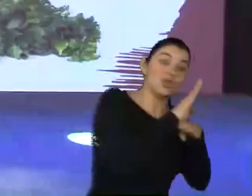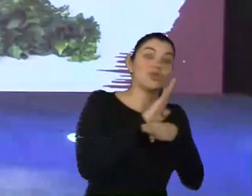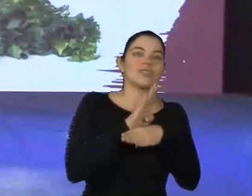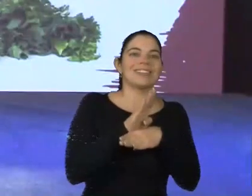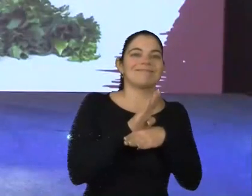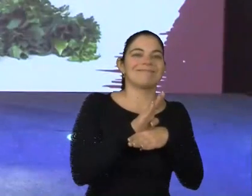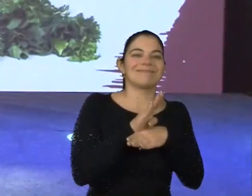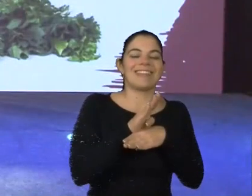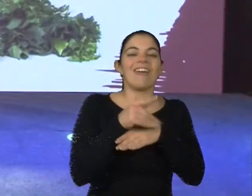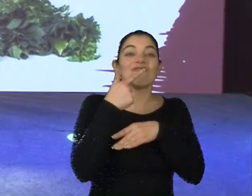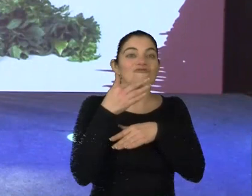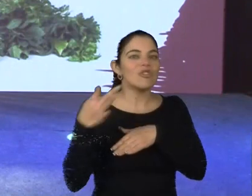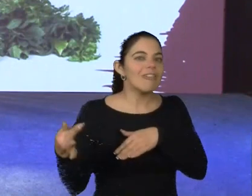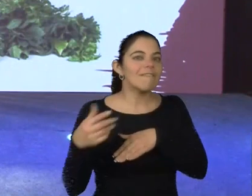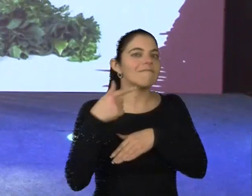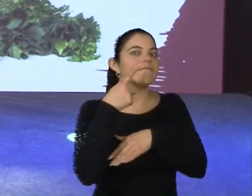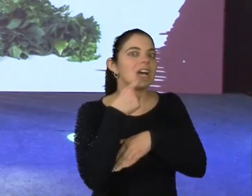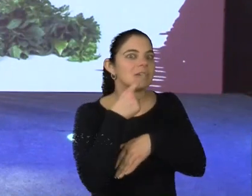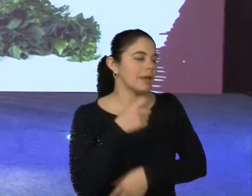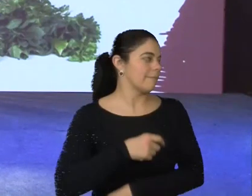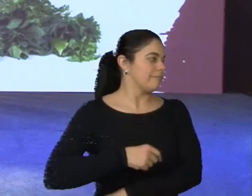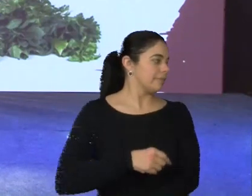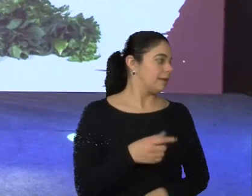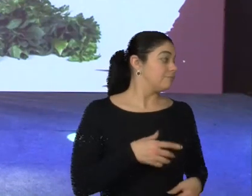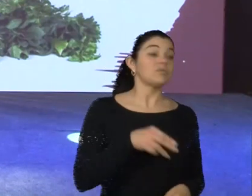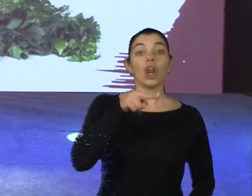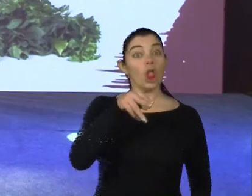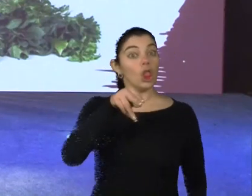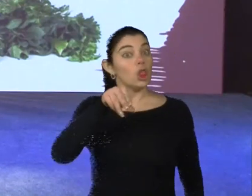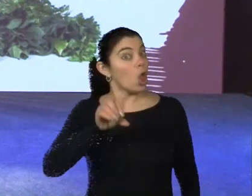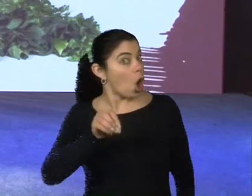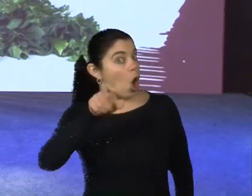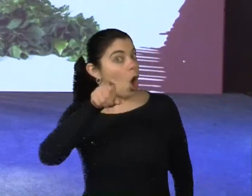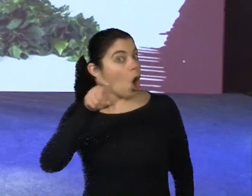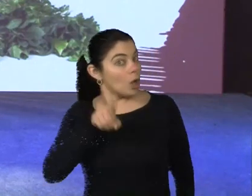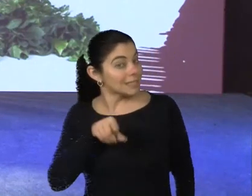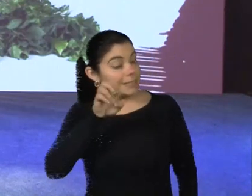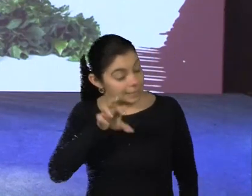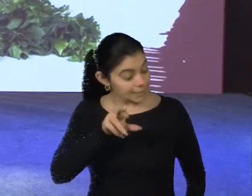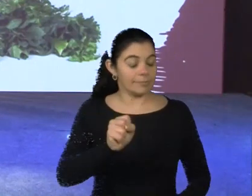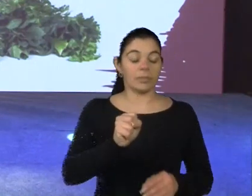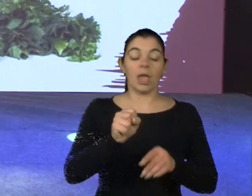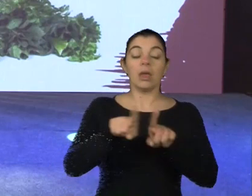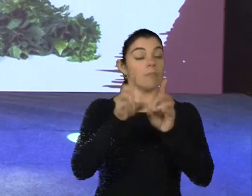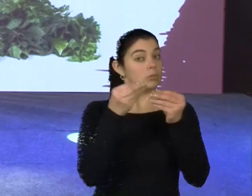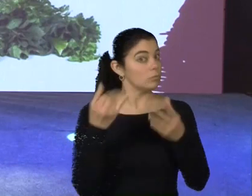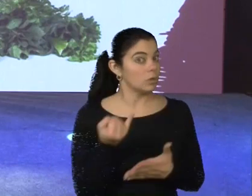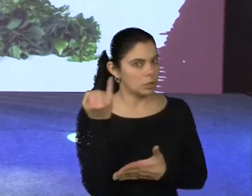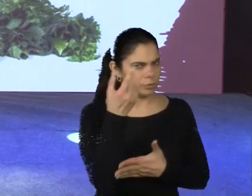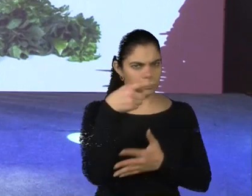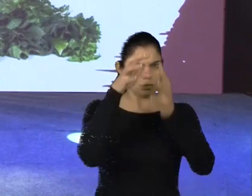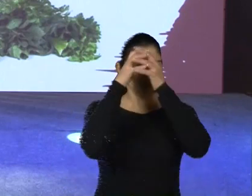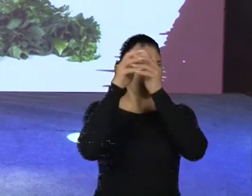combatem isso. Nozes, as oleaginosas, as castanhas são bem legais para o cérebro. A cúrcuma